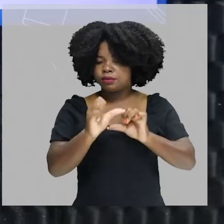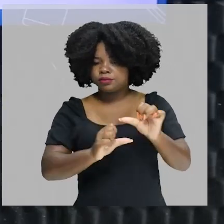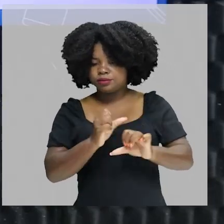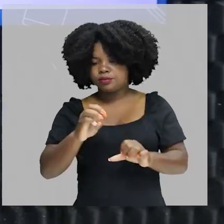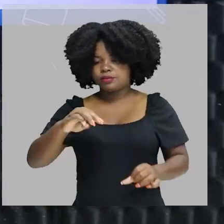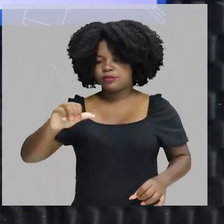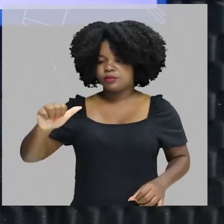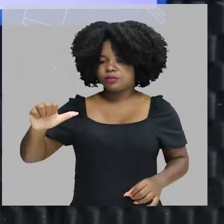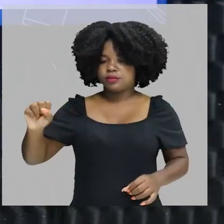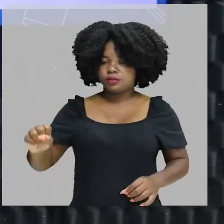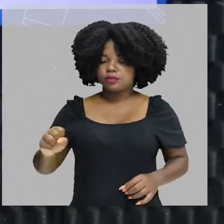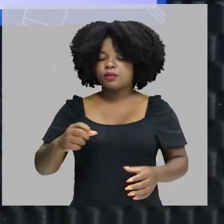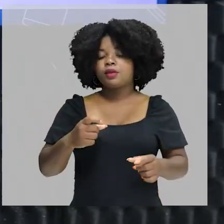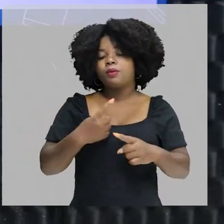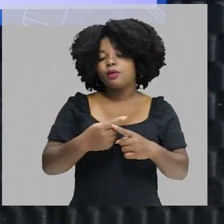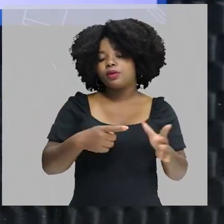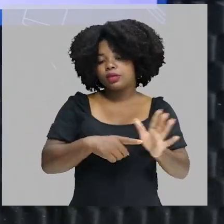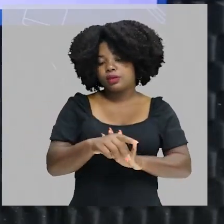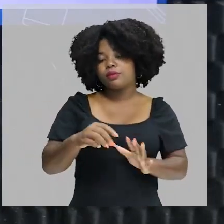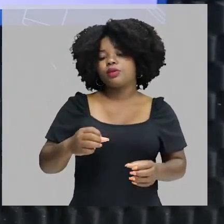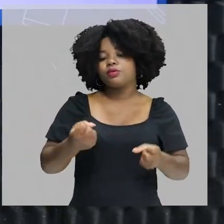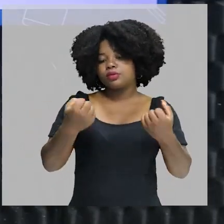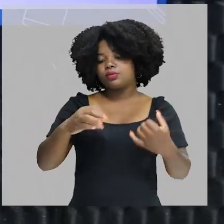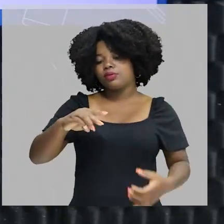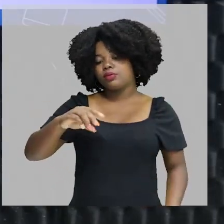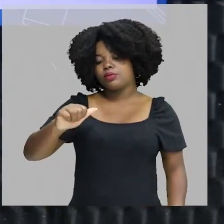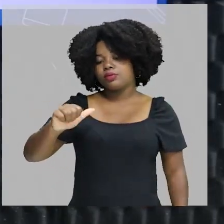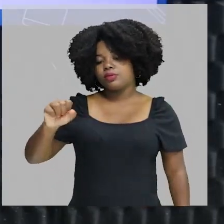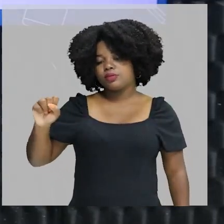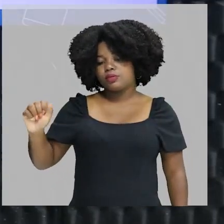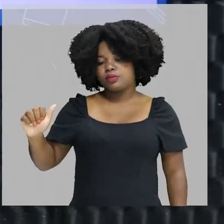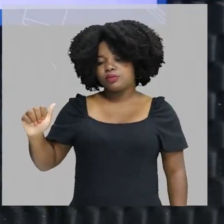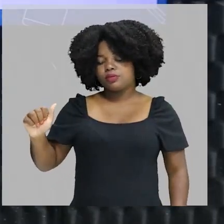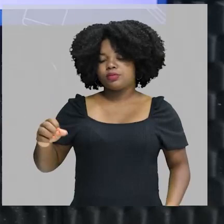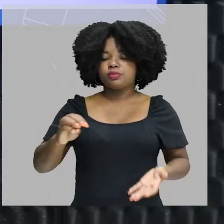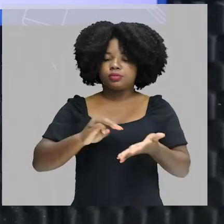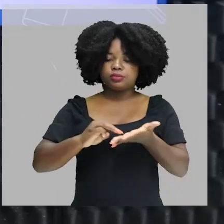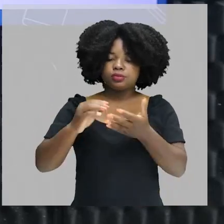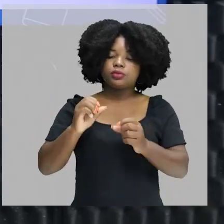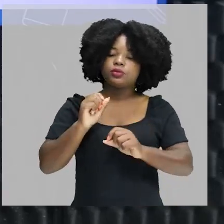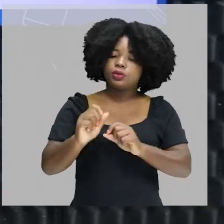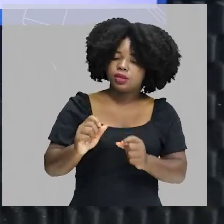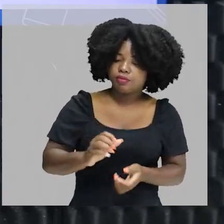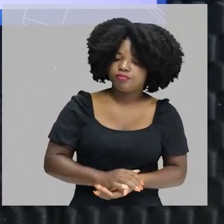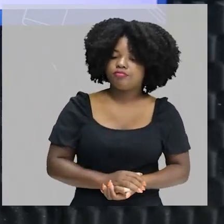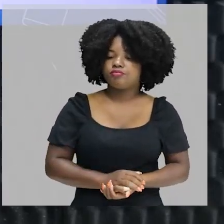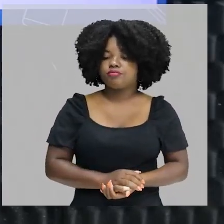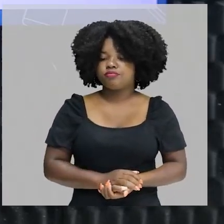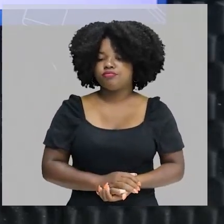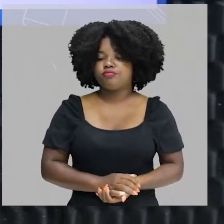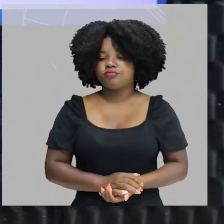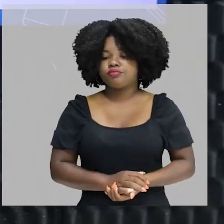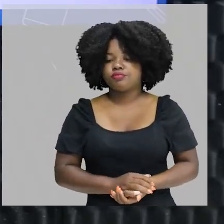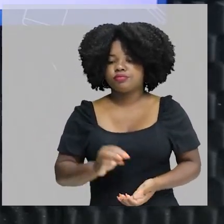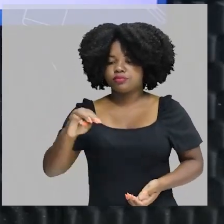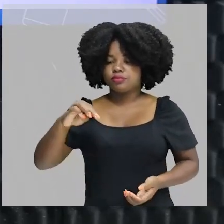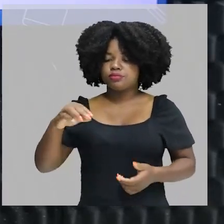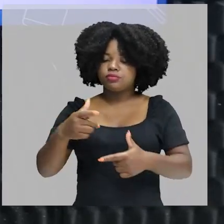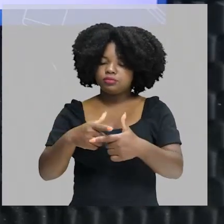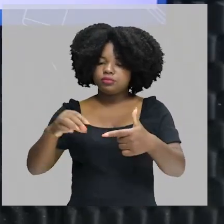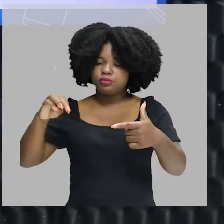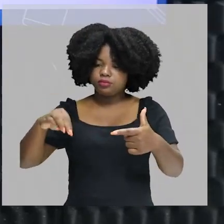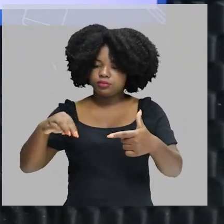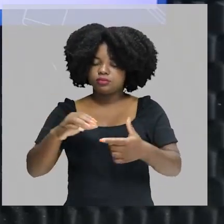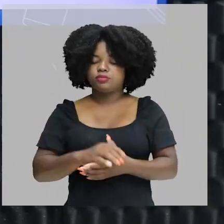isso em massa? Porque a pergunta fala em massa. Olha só, o que é o número de mols? Massa em gramas pela massa